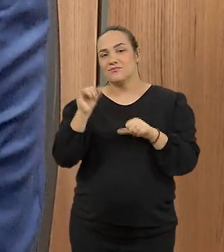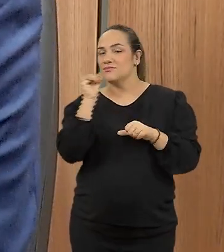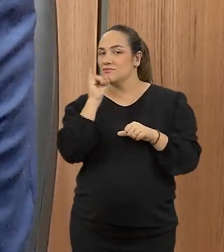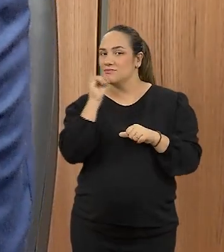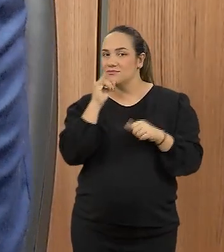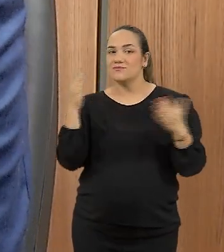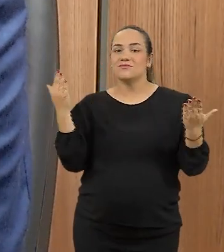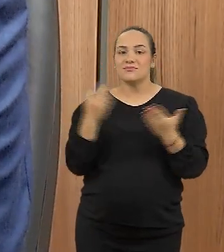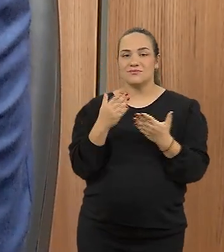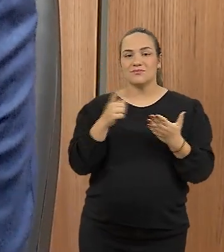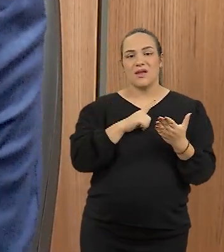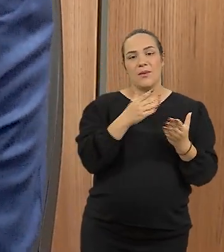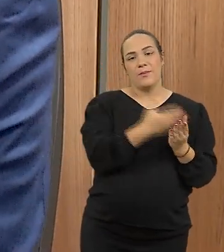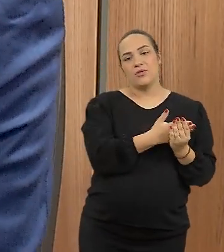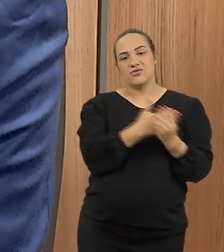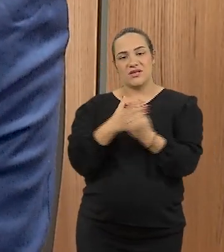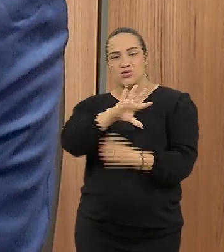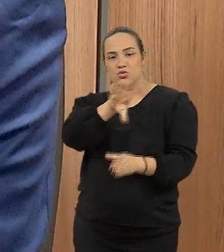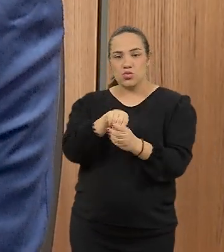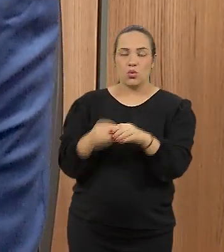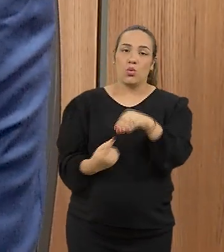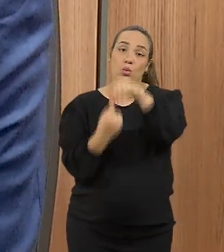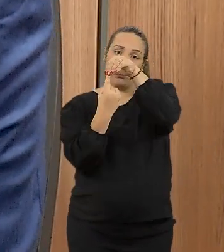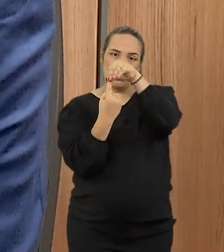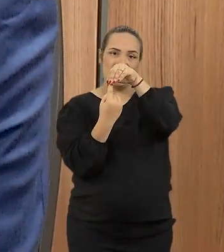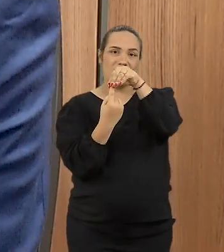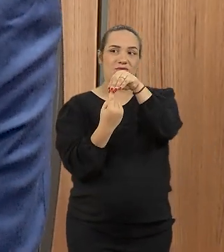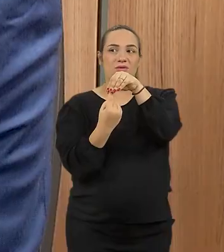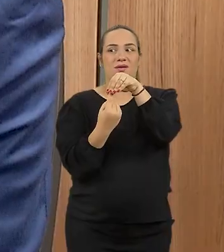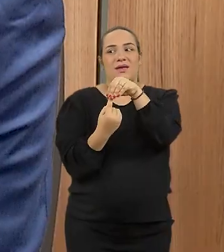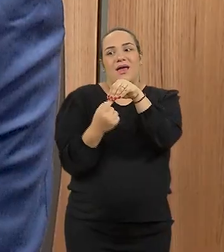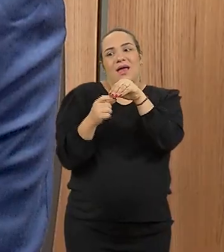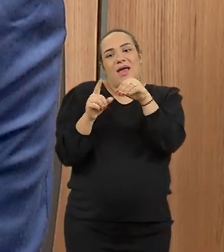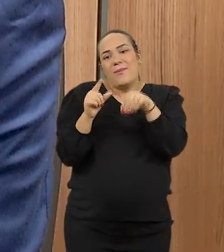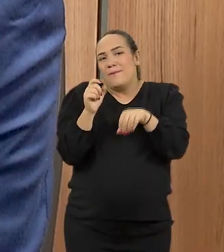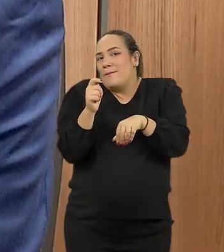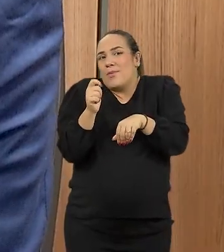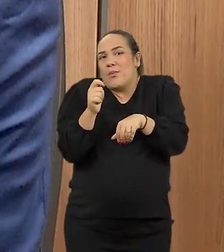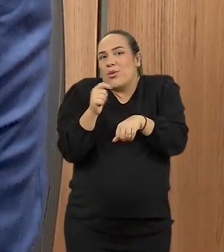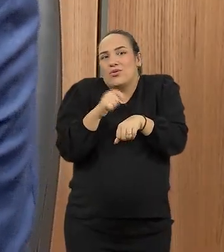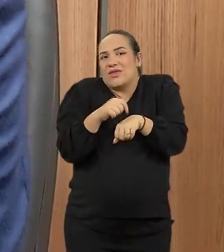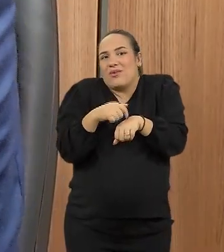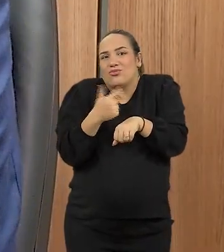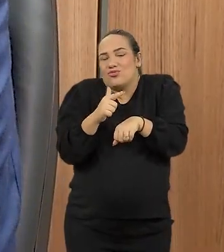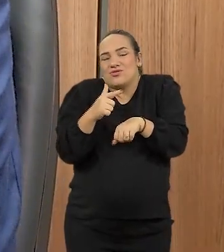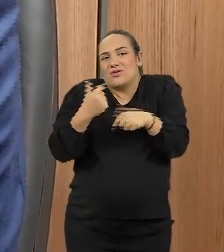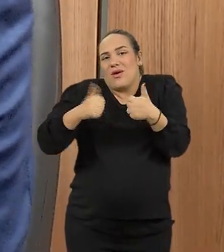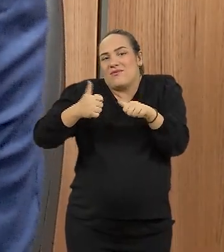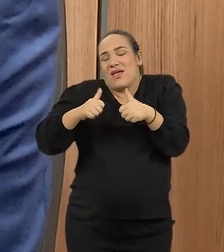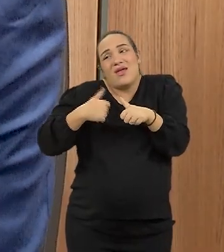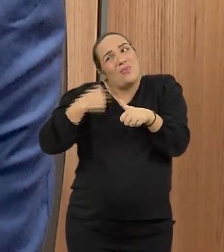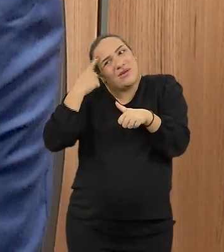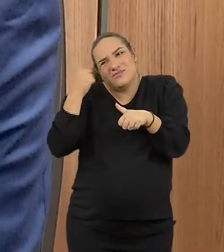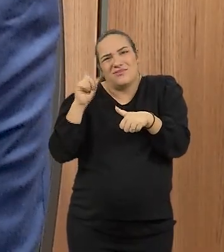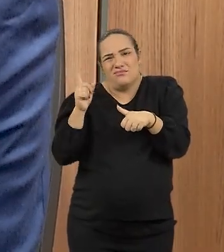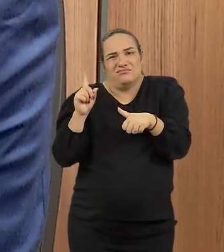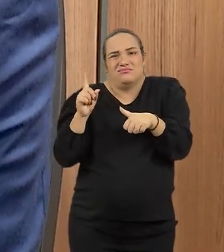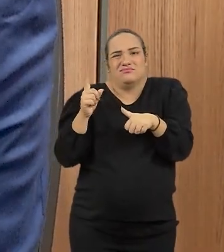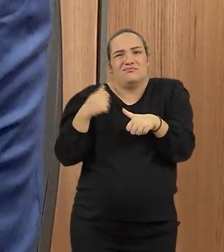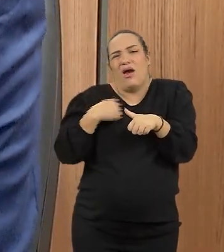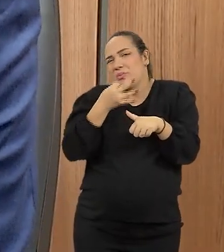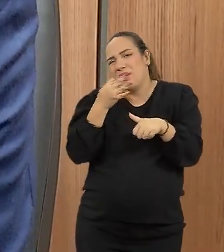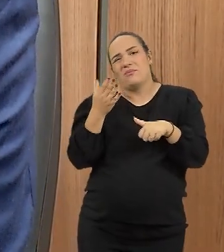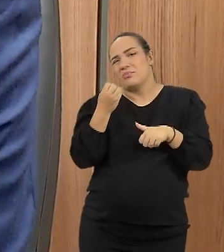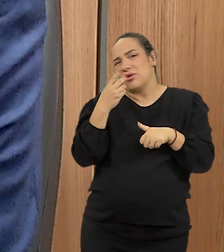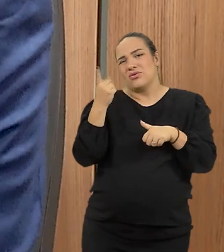a criação do processo sincrético, nós ainda temos um espaço muito curto de tempo para ver se ela valeu a pena ou não valeu a pena. Eu vejo que não. Eu não vejo